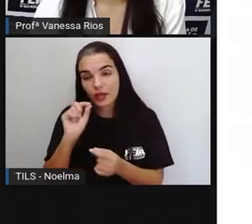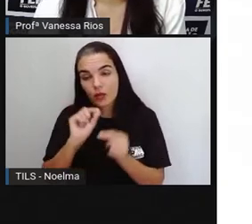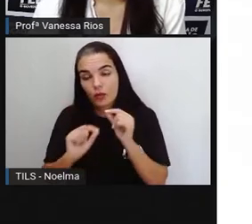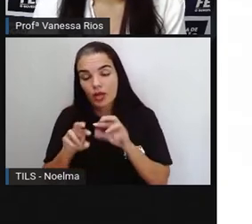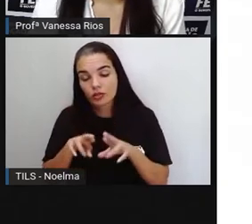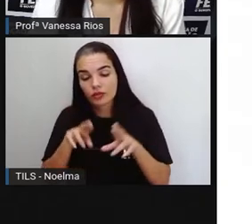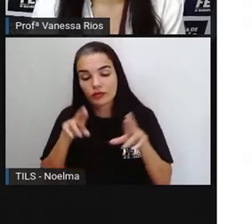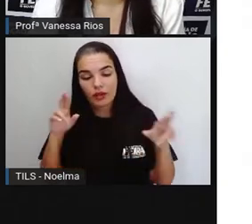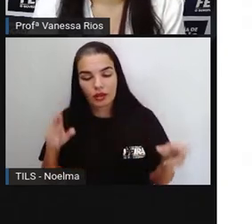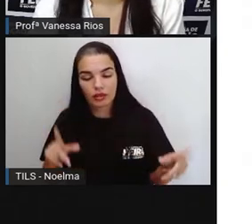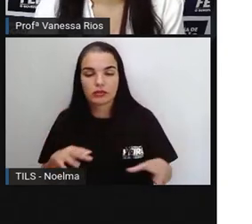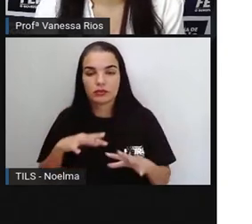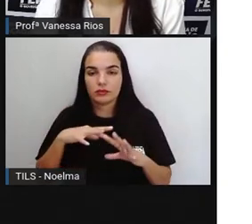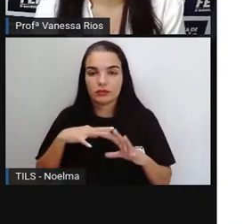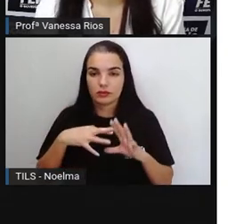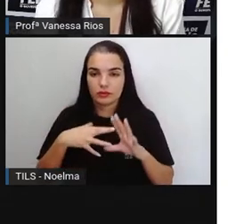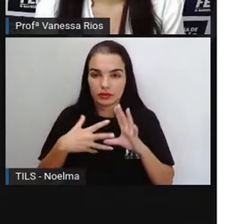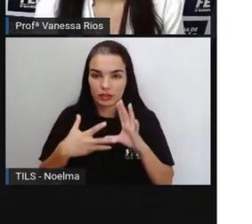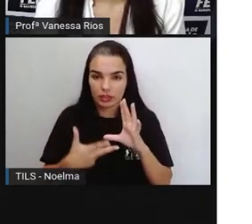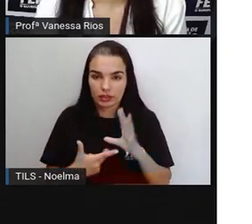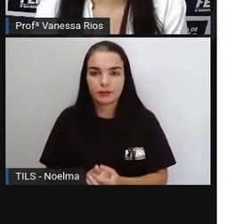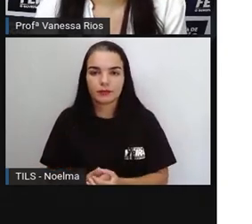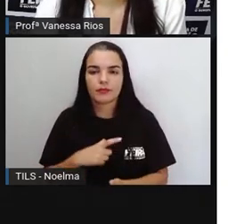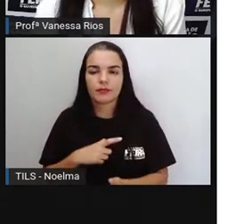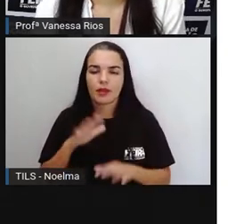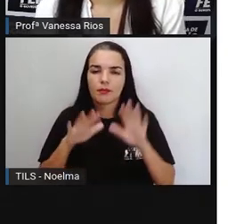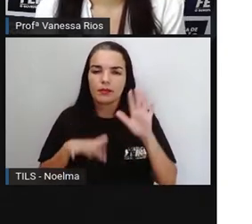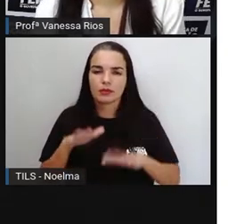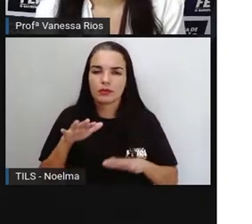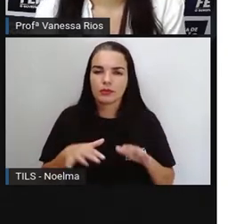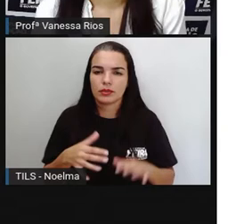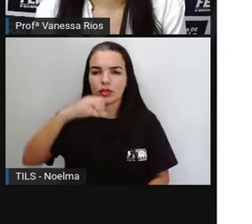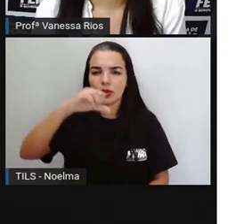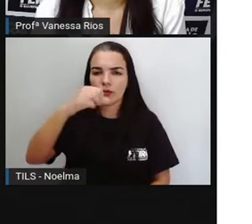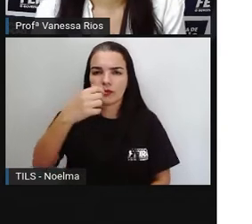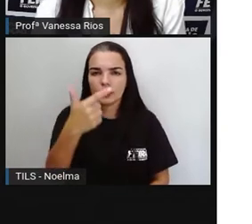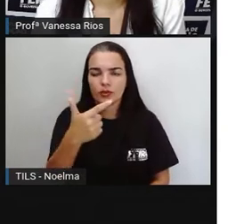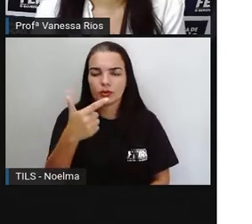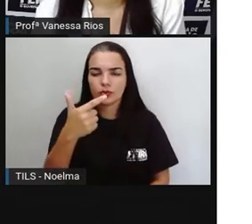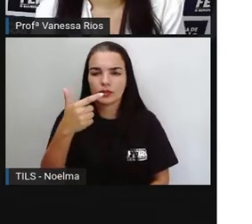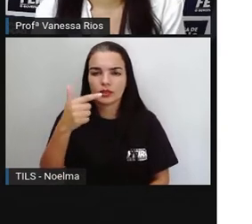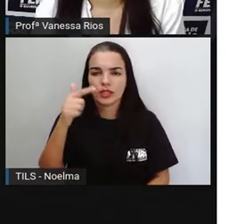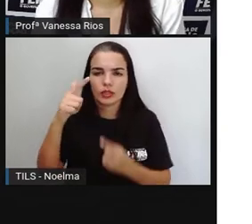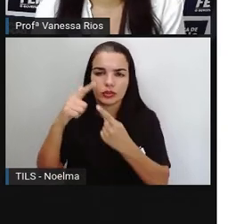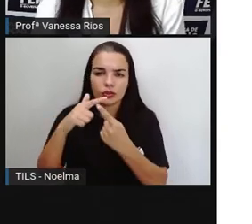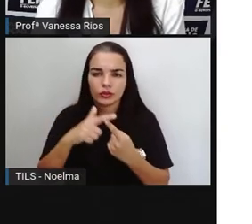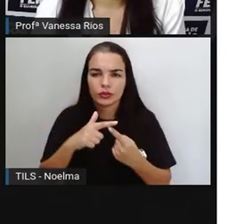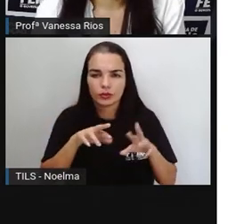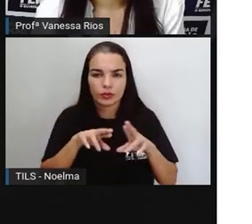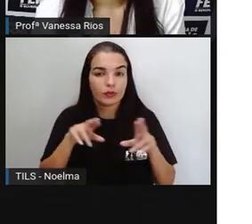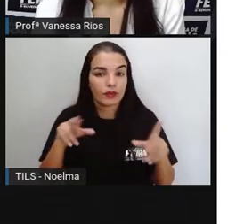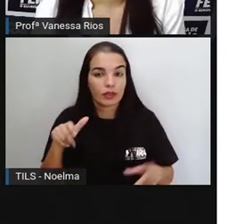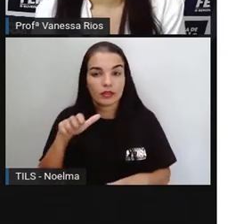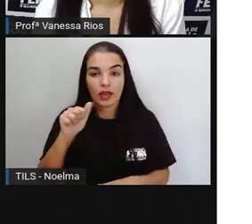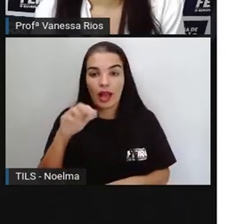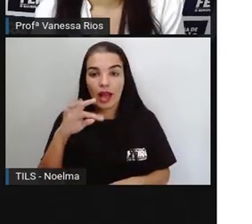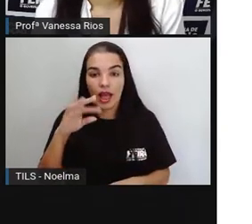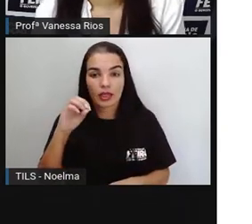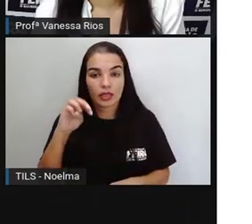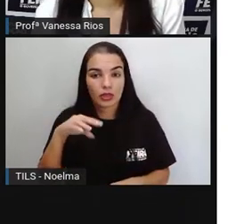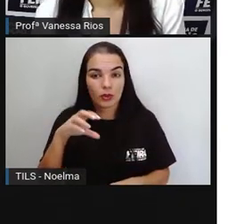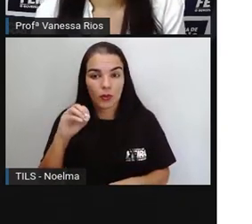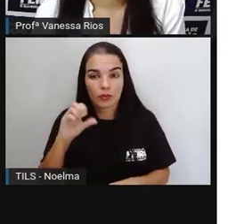né, entre as diversas substâncias. Existem aí 92 tipos diferentes de átomos e